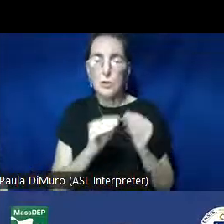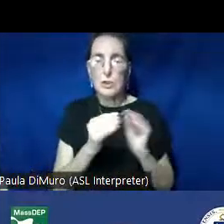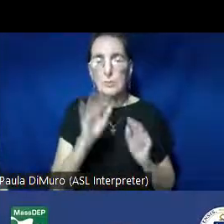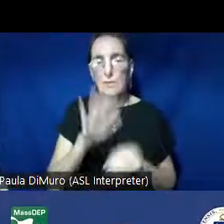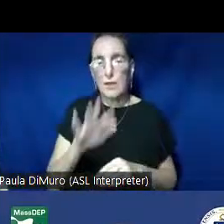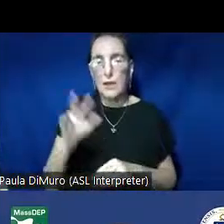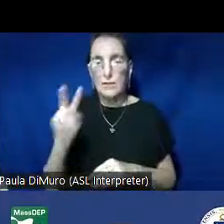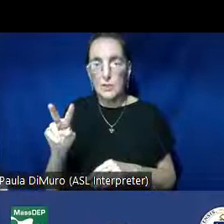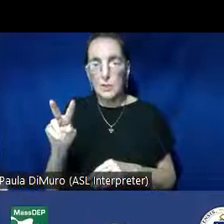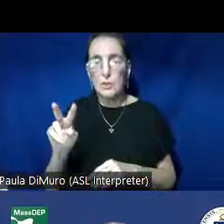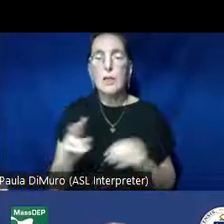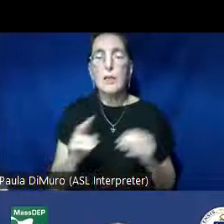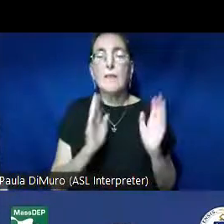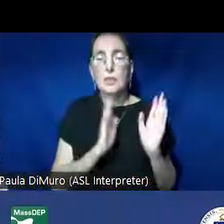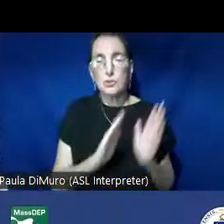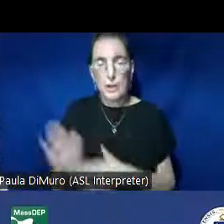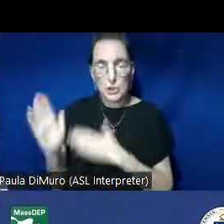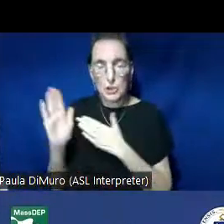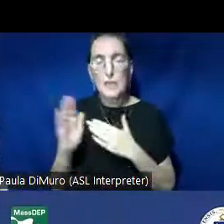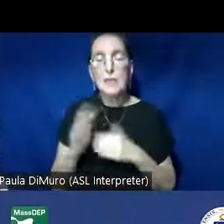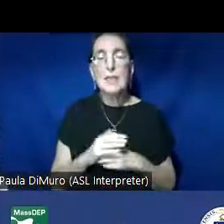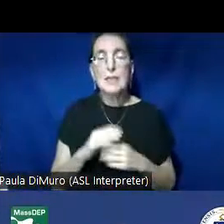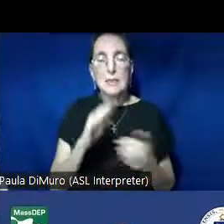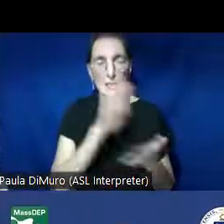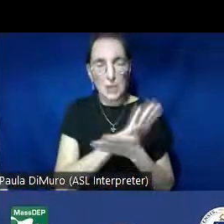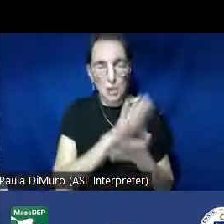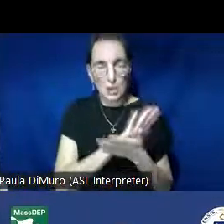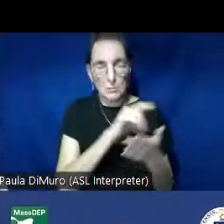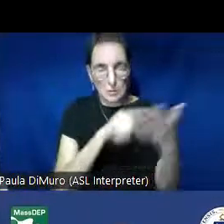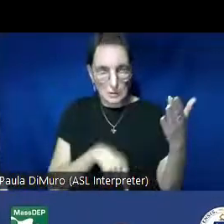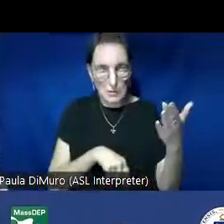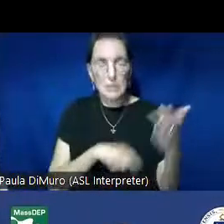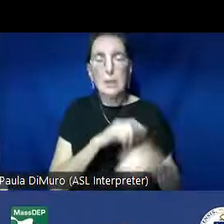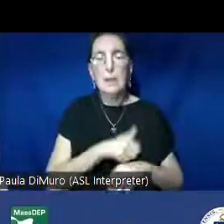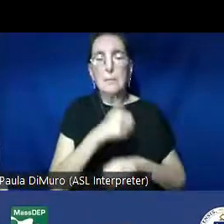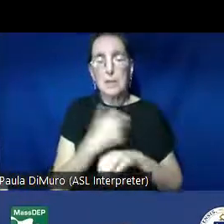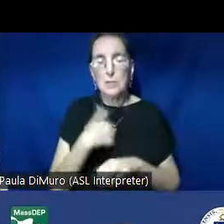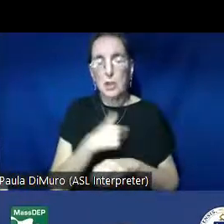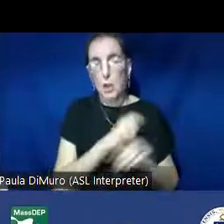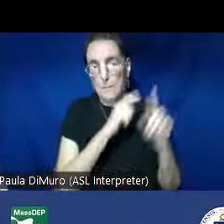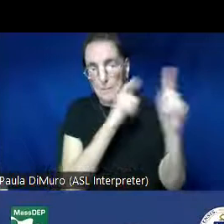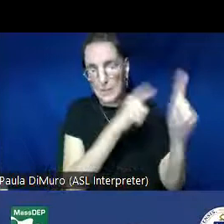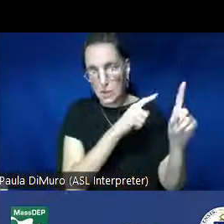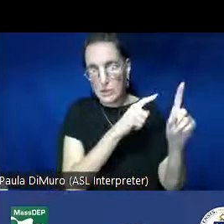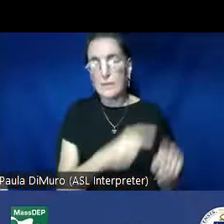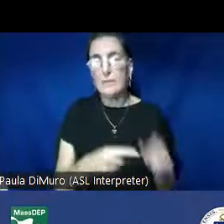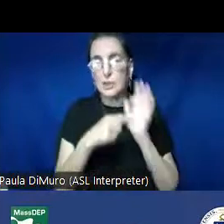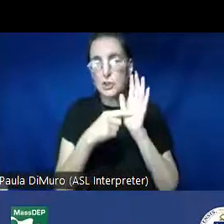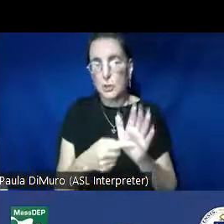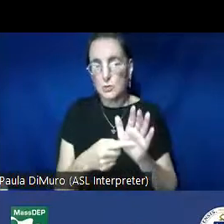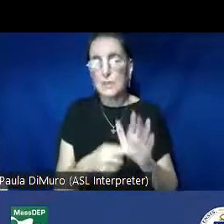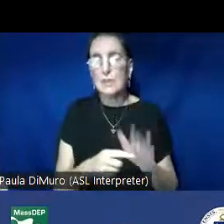ordem executiva, que a estratégia é um documento baseado na nossa missão que